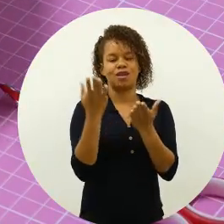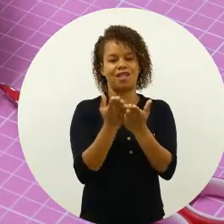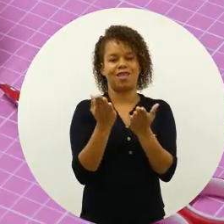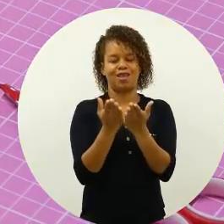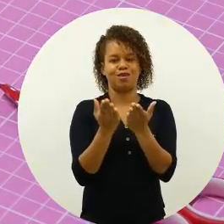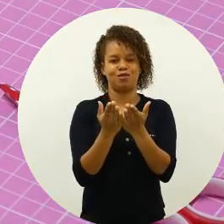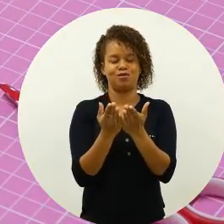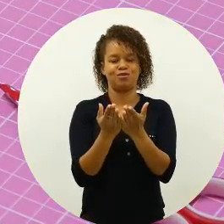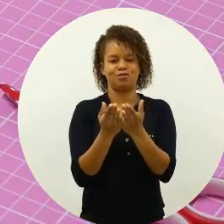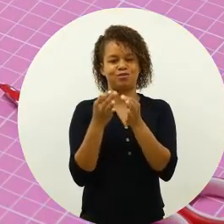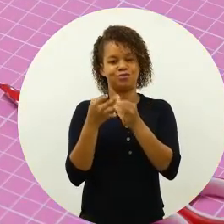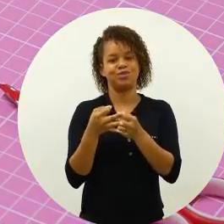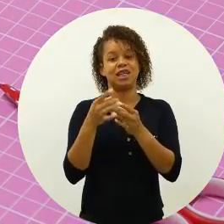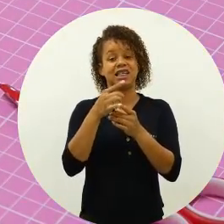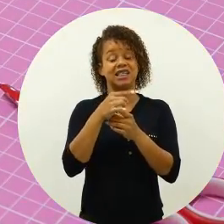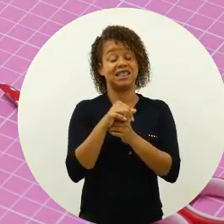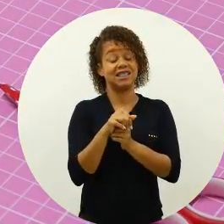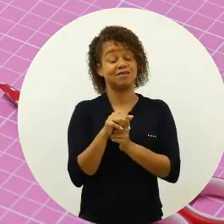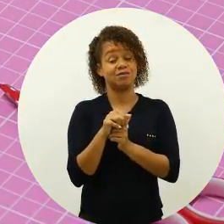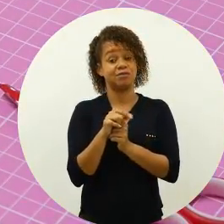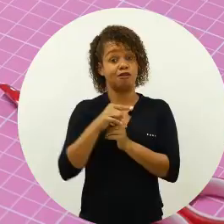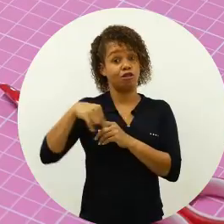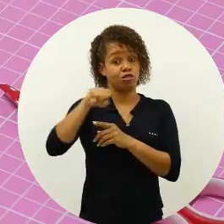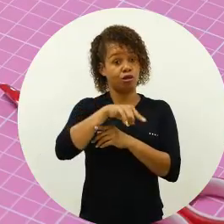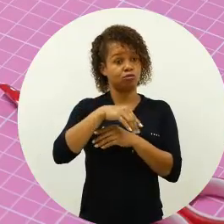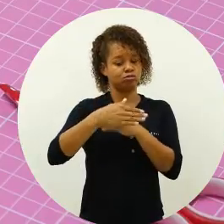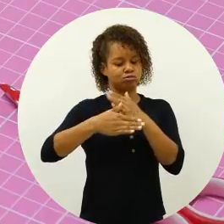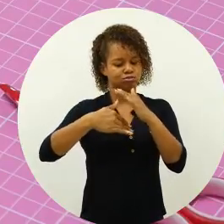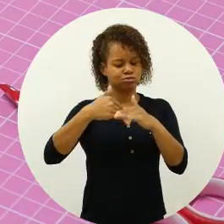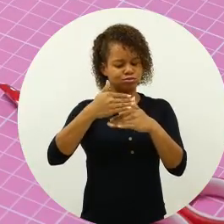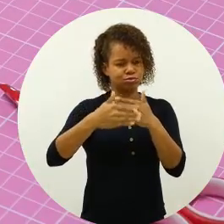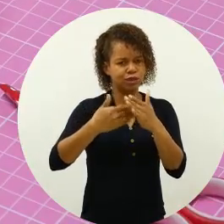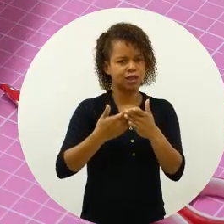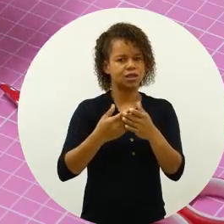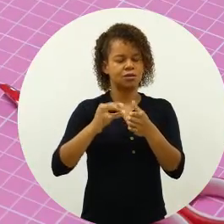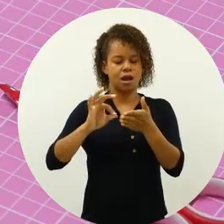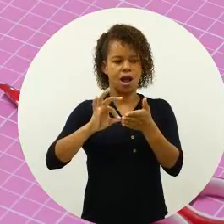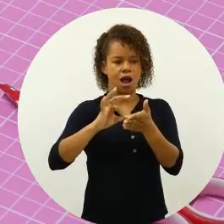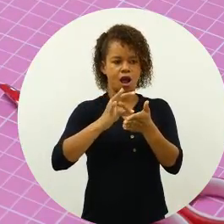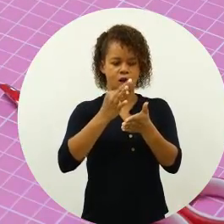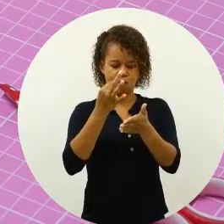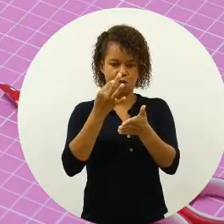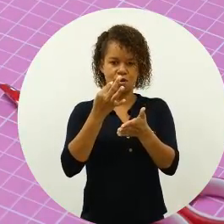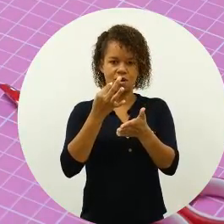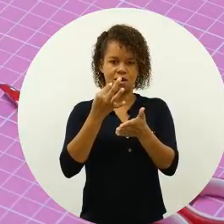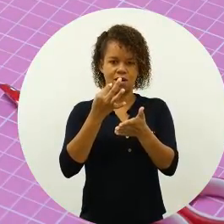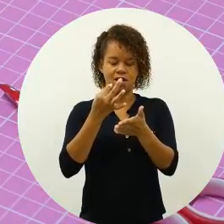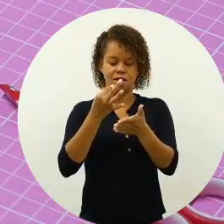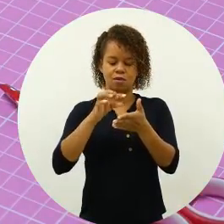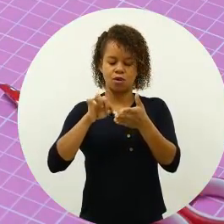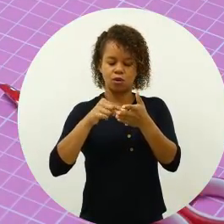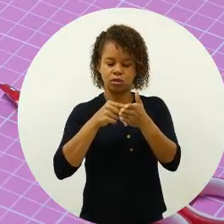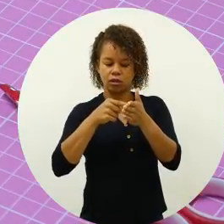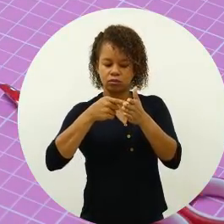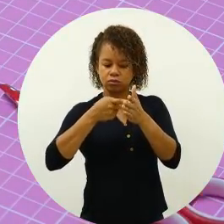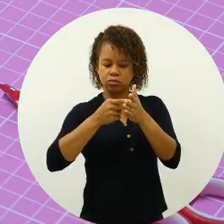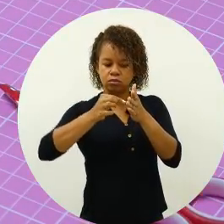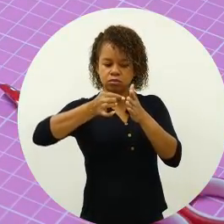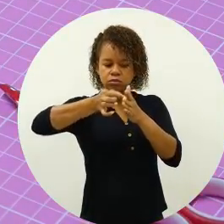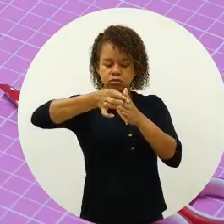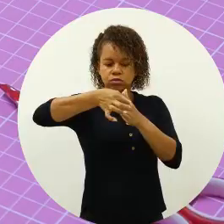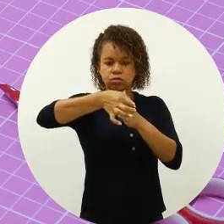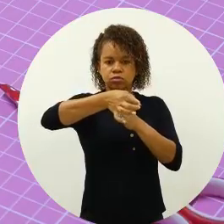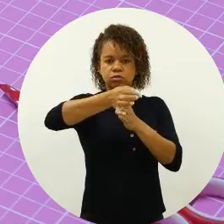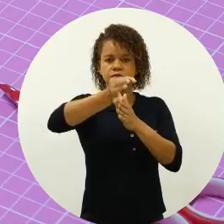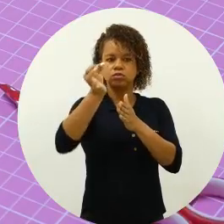cadernos, certo? Então, nós passamos a agulha por dentro do caderno, entre